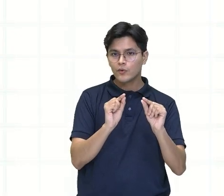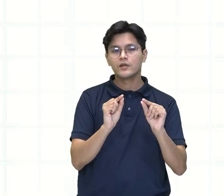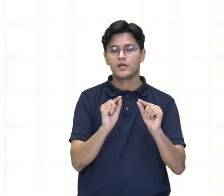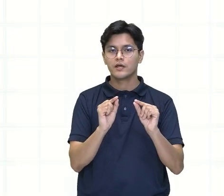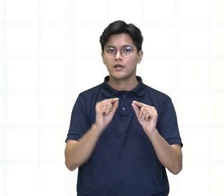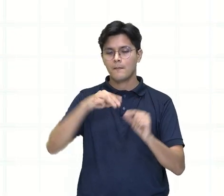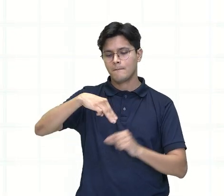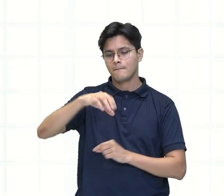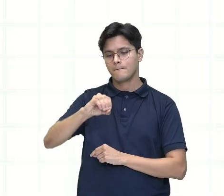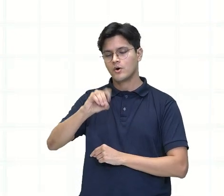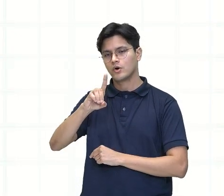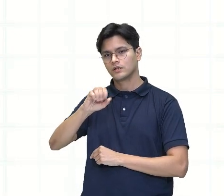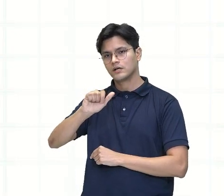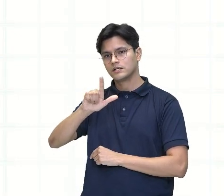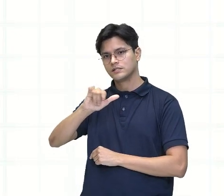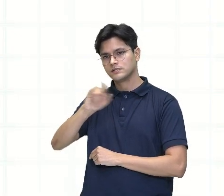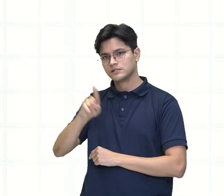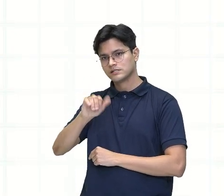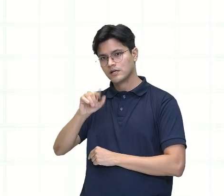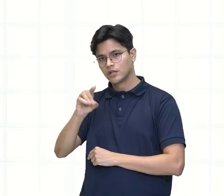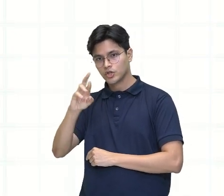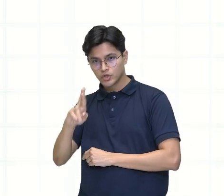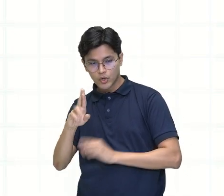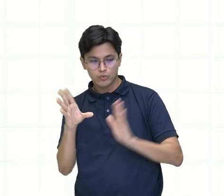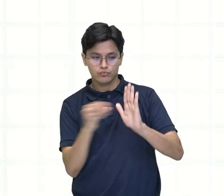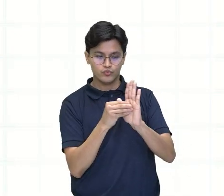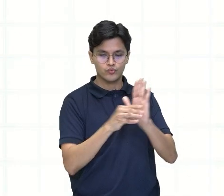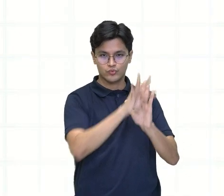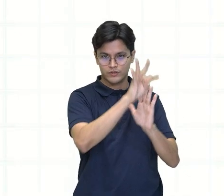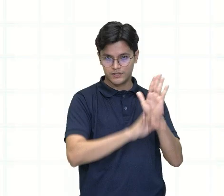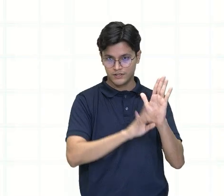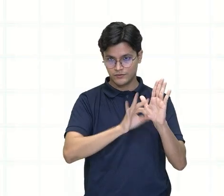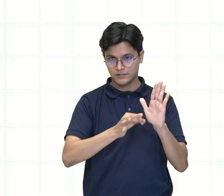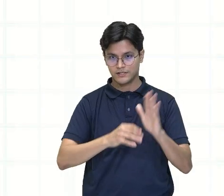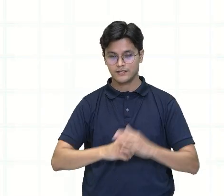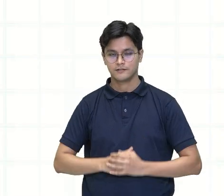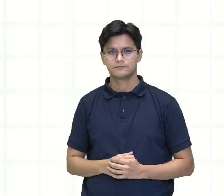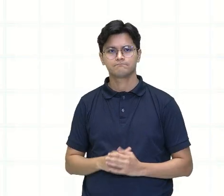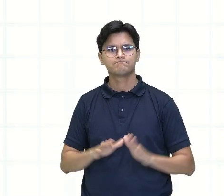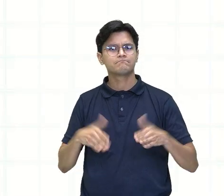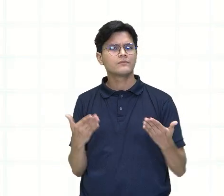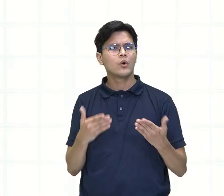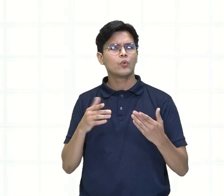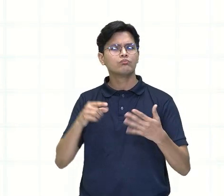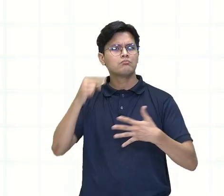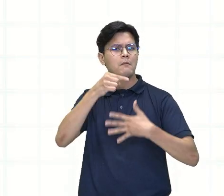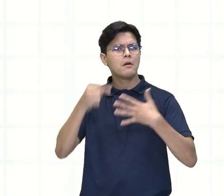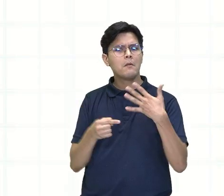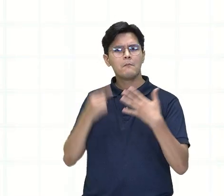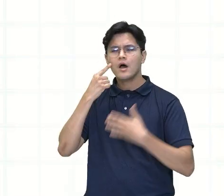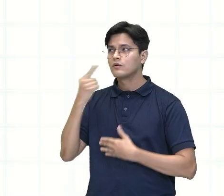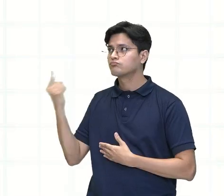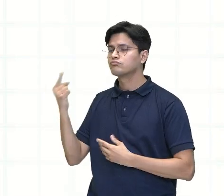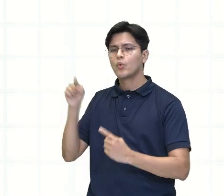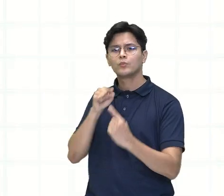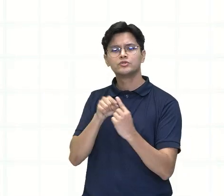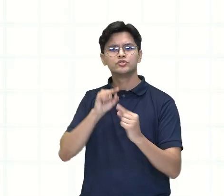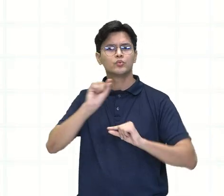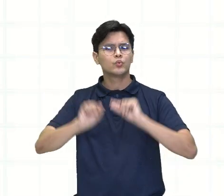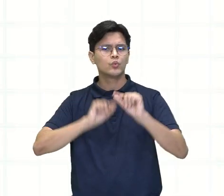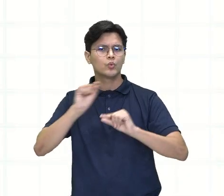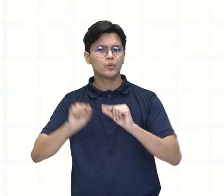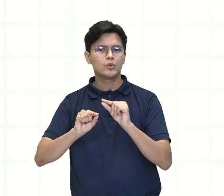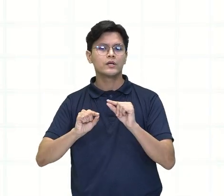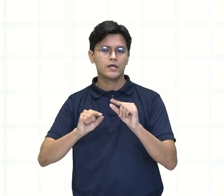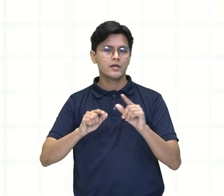Dessa forma de se posicionar criticamente. Então, para que servem os modalizadores, professor? Eles vão ajudar a identificar